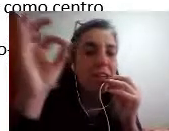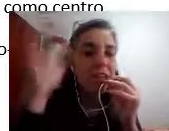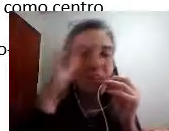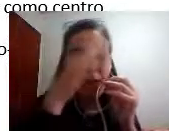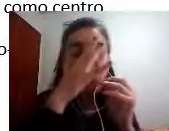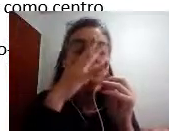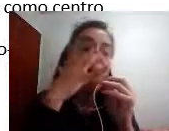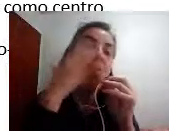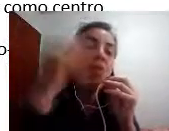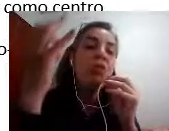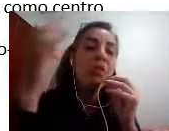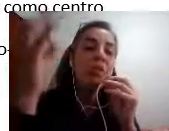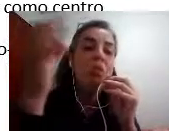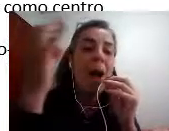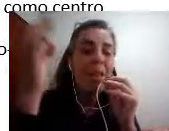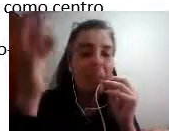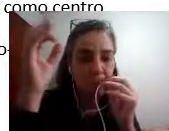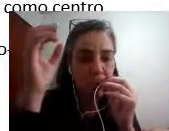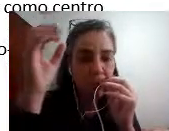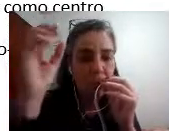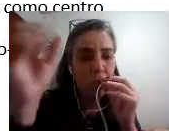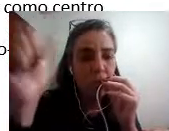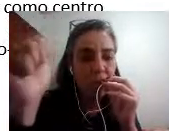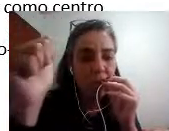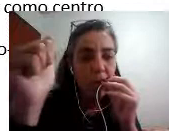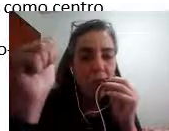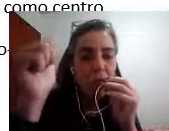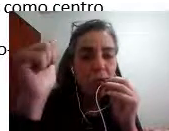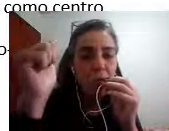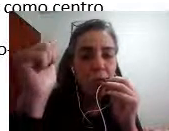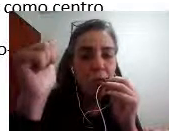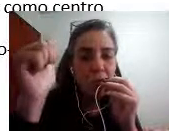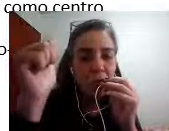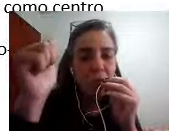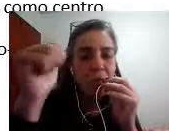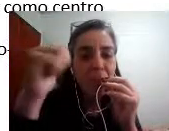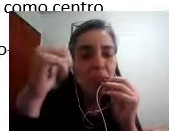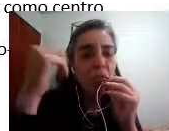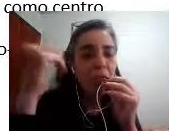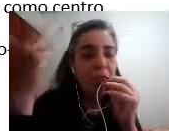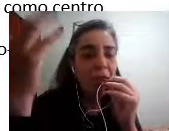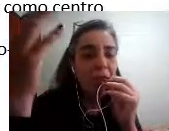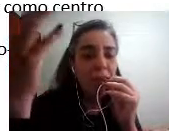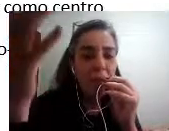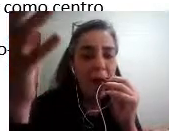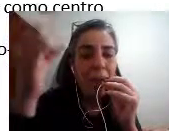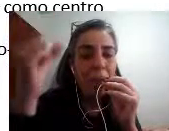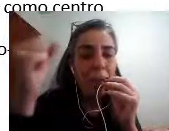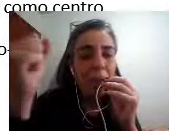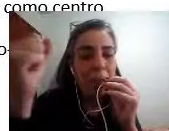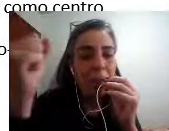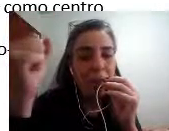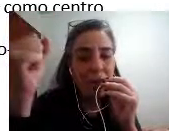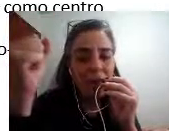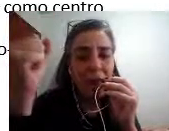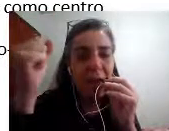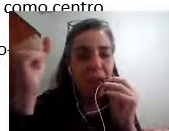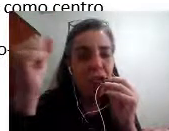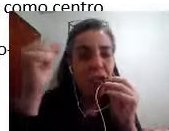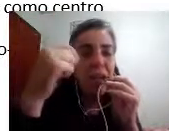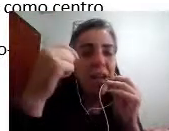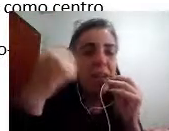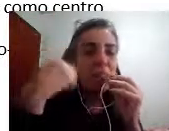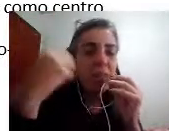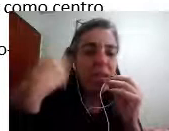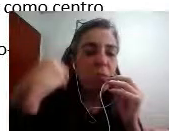o Renascimento é o individualismo, ou seja, o ser humano ele buscava afirmar sua própria